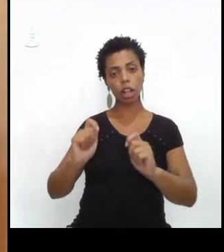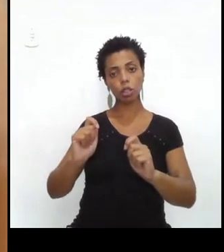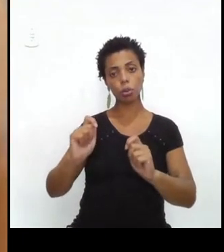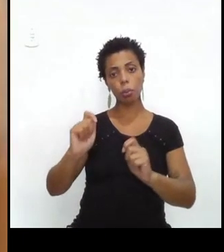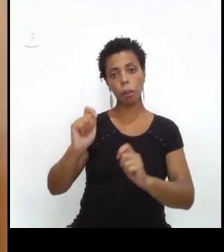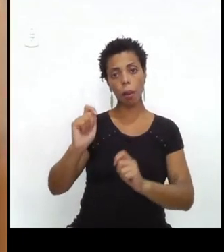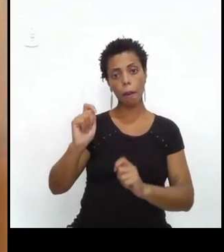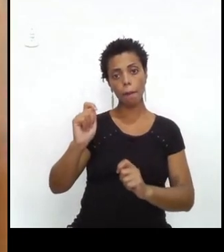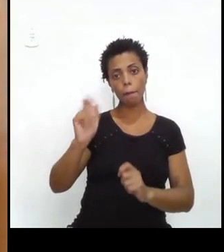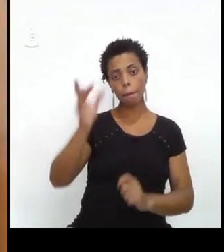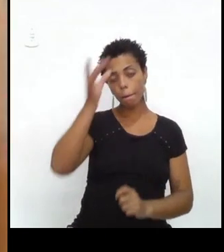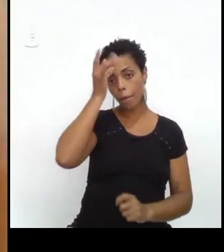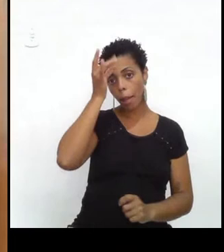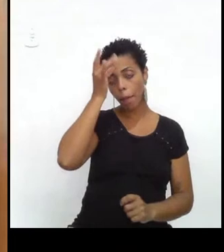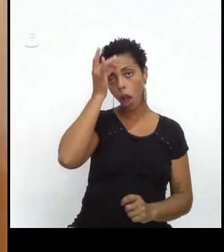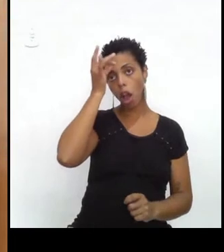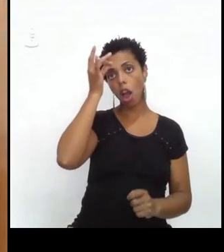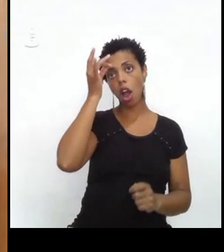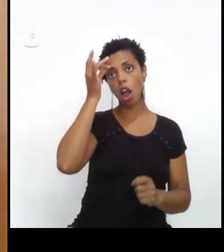ou não é